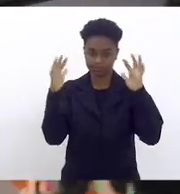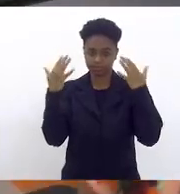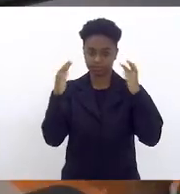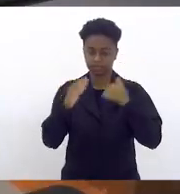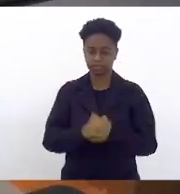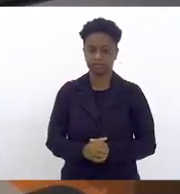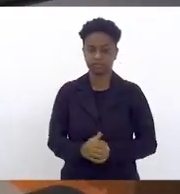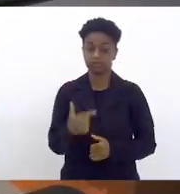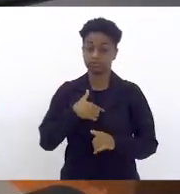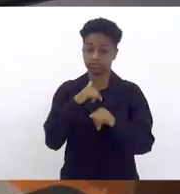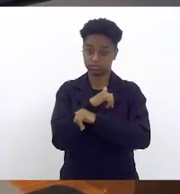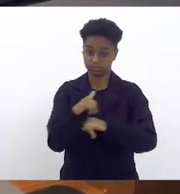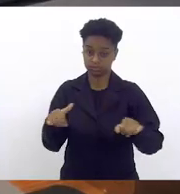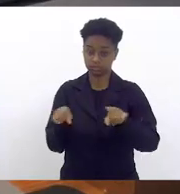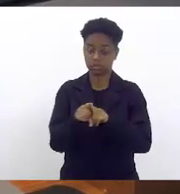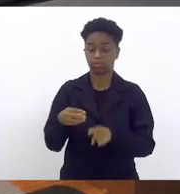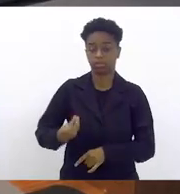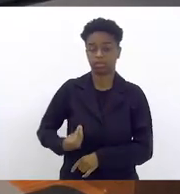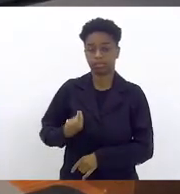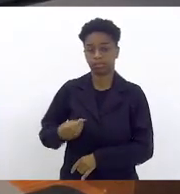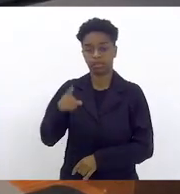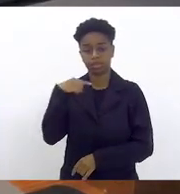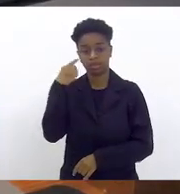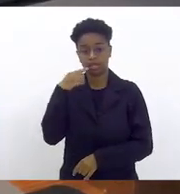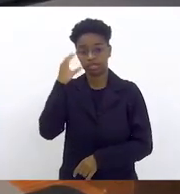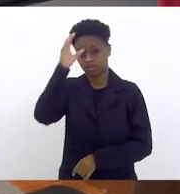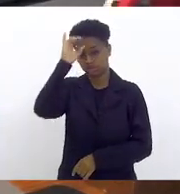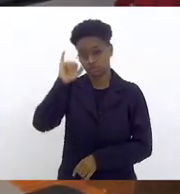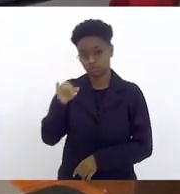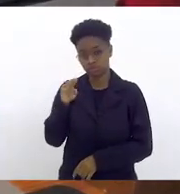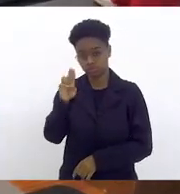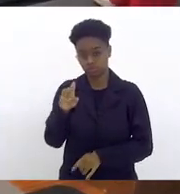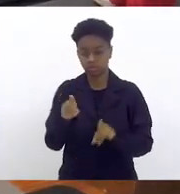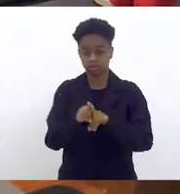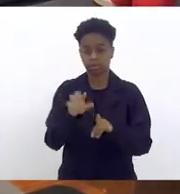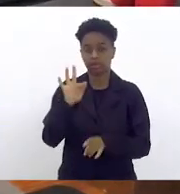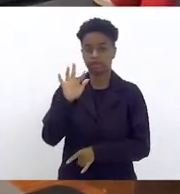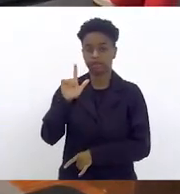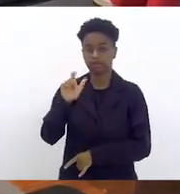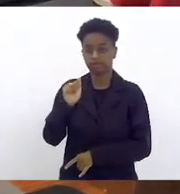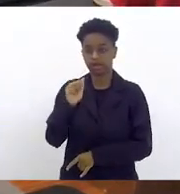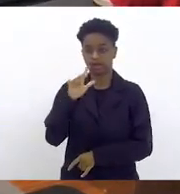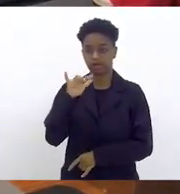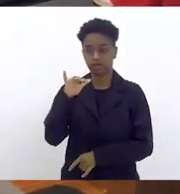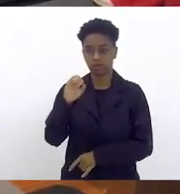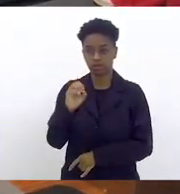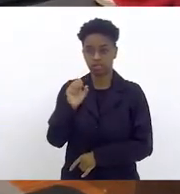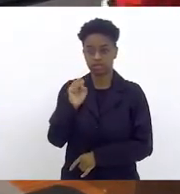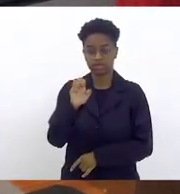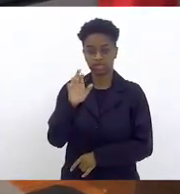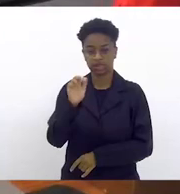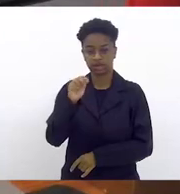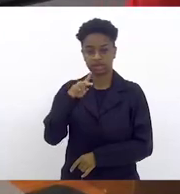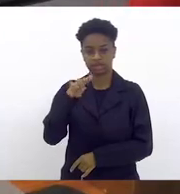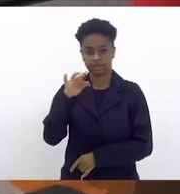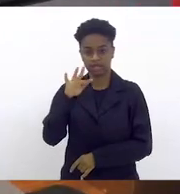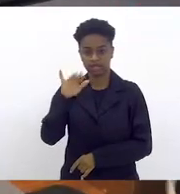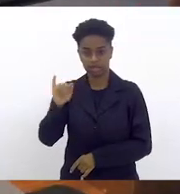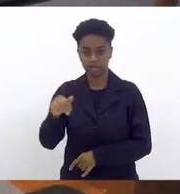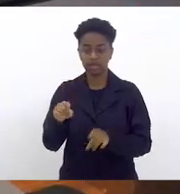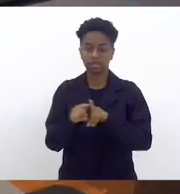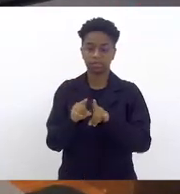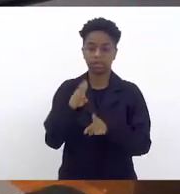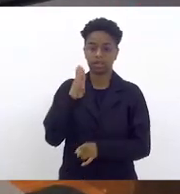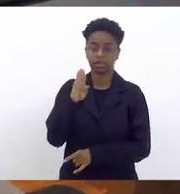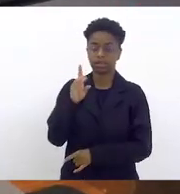anunciar as presenças também da deputada tia Ju Deputado Flávio serafini deputada Dani Balbi que também a